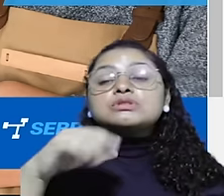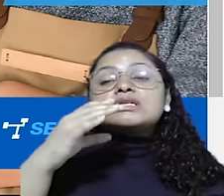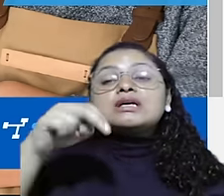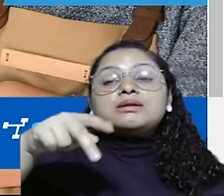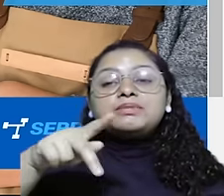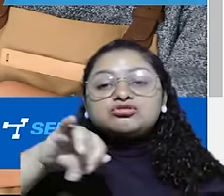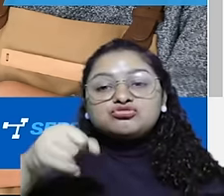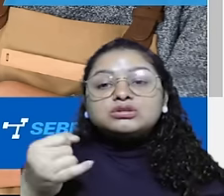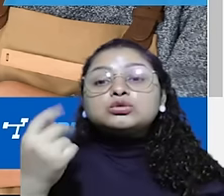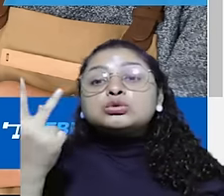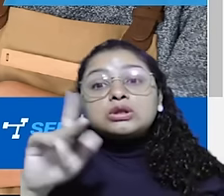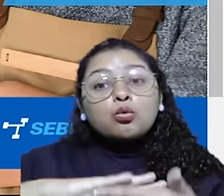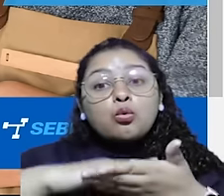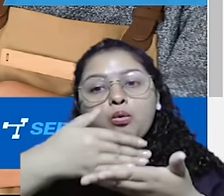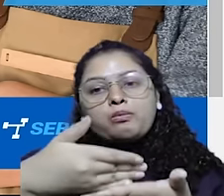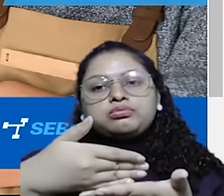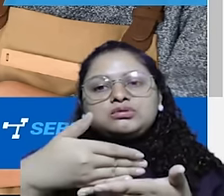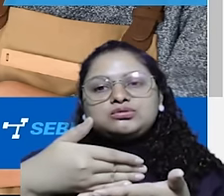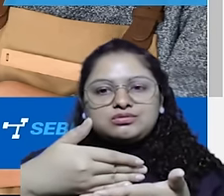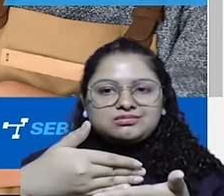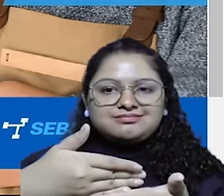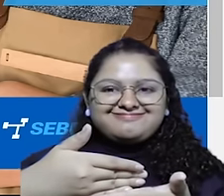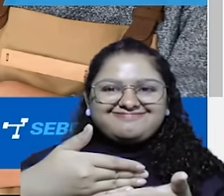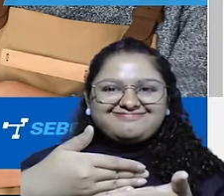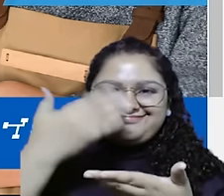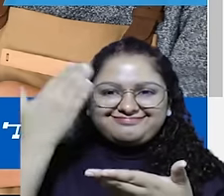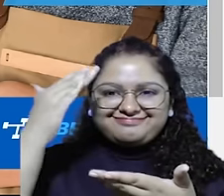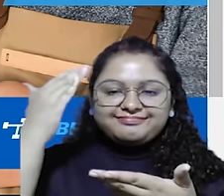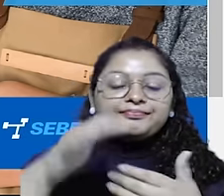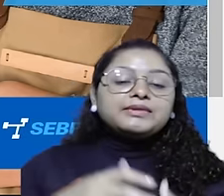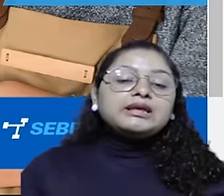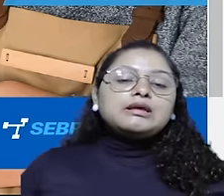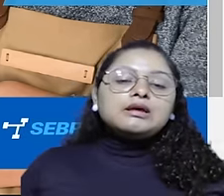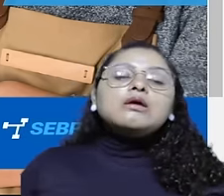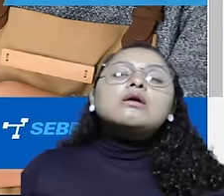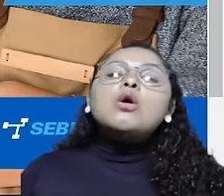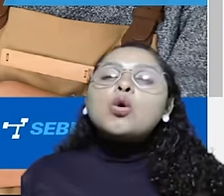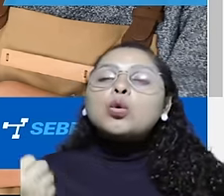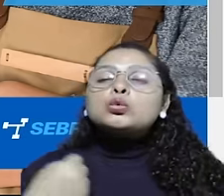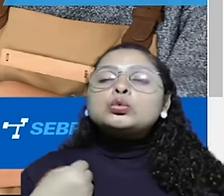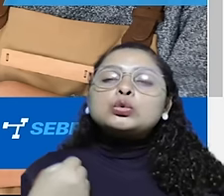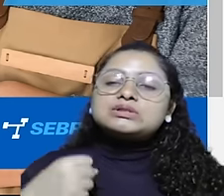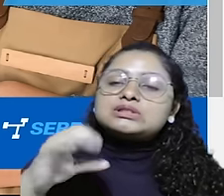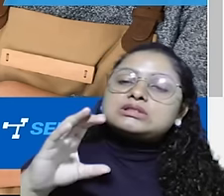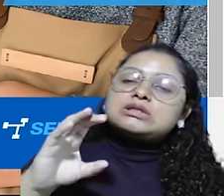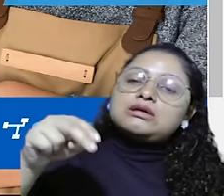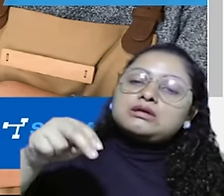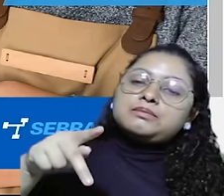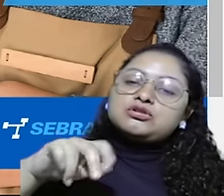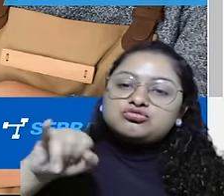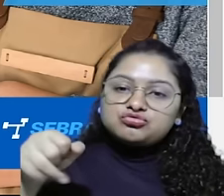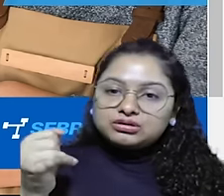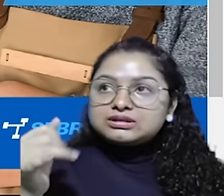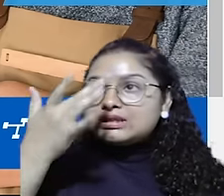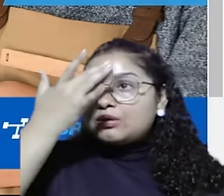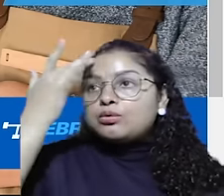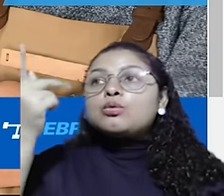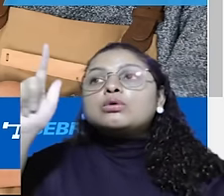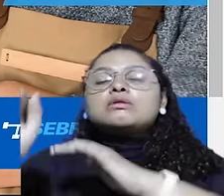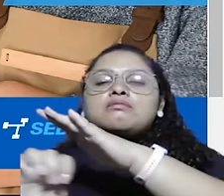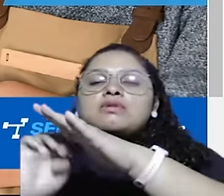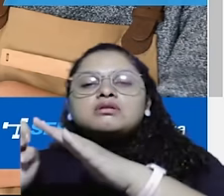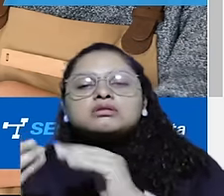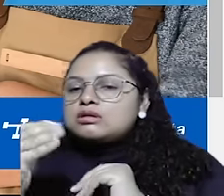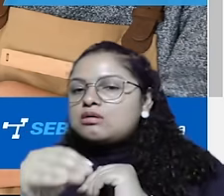vai ter acesso ao XML não coloca aqui o o número do CNPJ do destinatário da nota não coloque